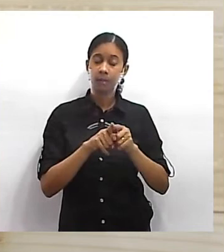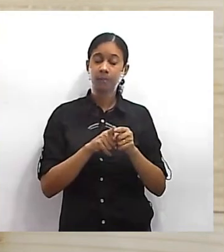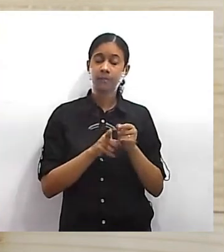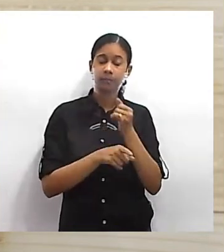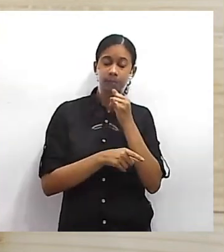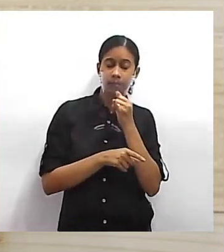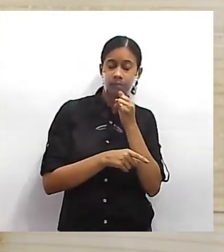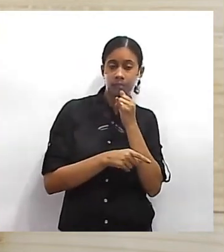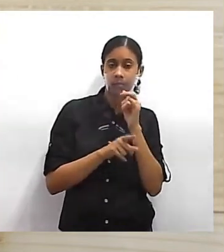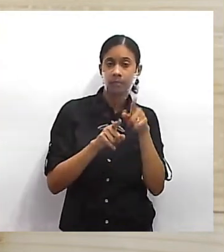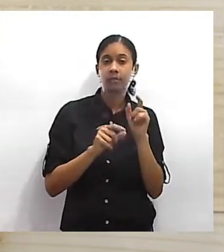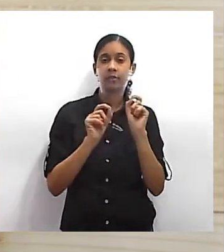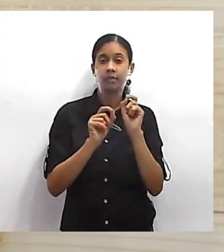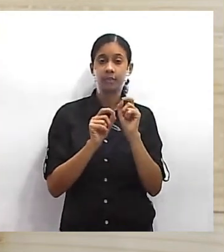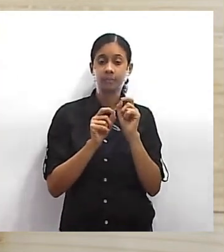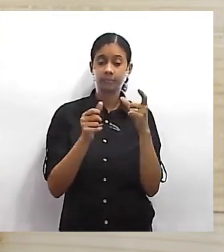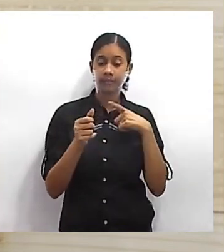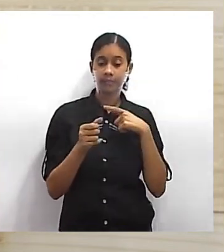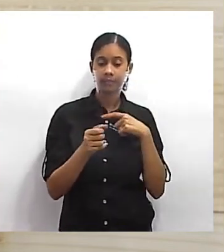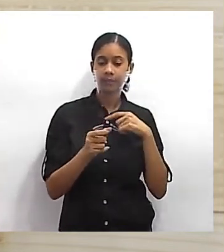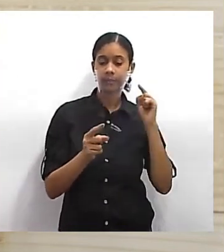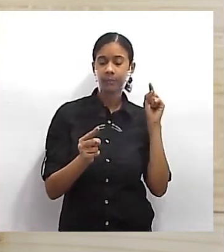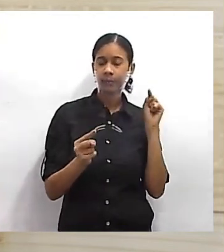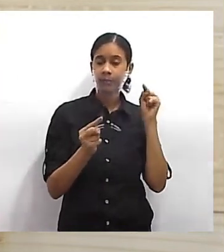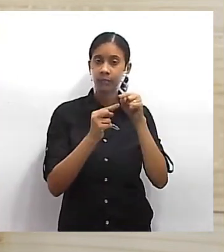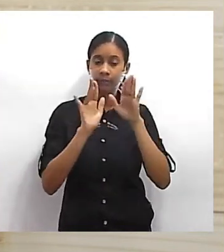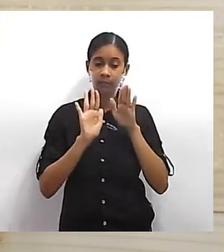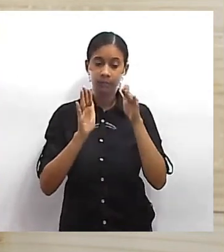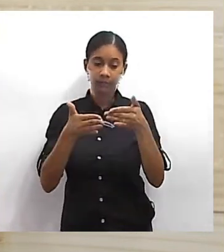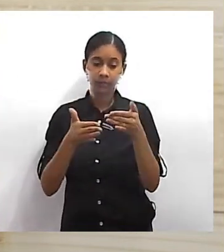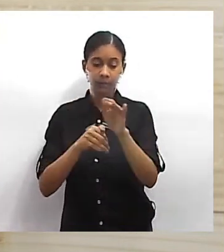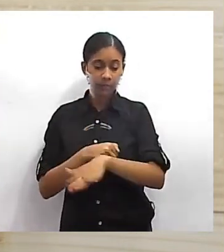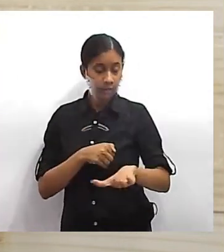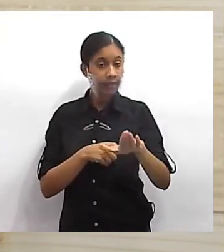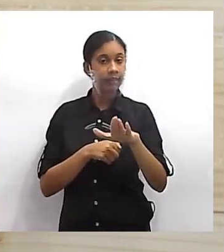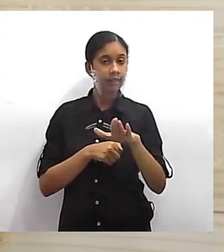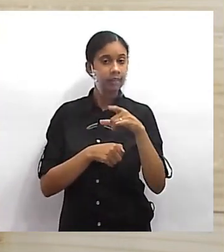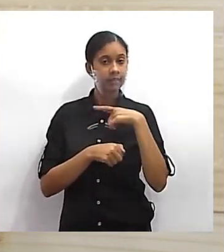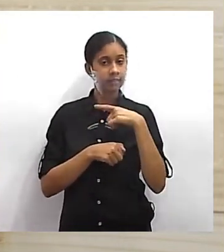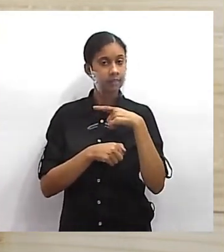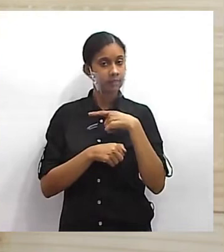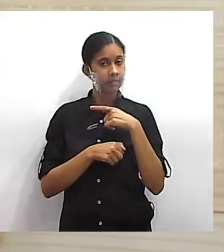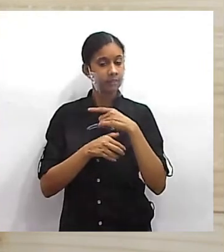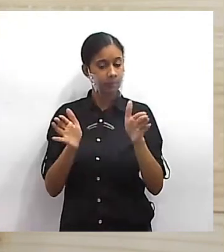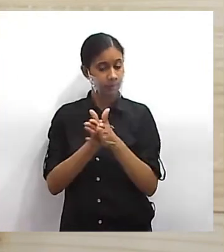aquelas voltadas para as crianças, com o intuito de romper com o processo de pobreza